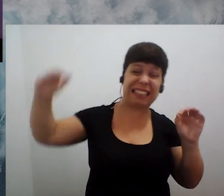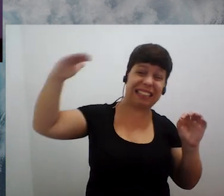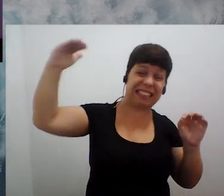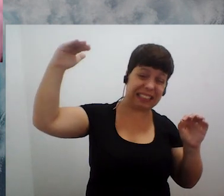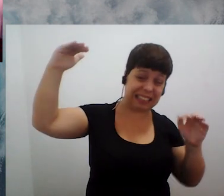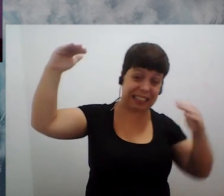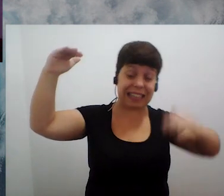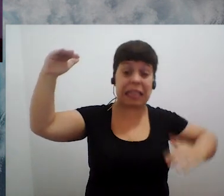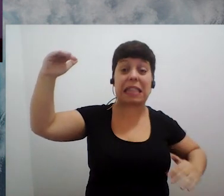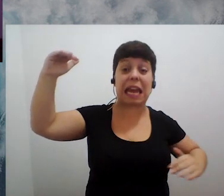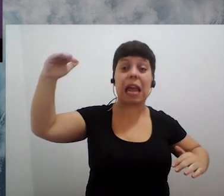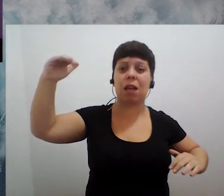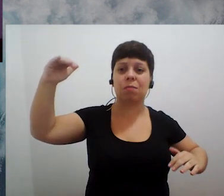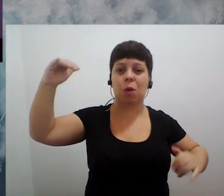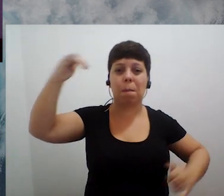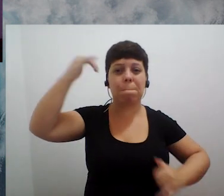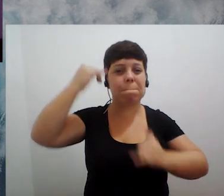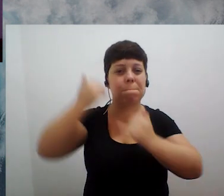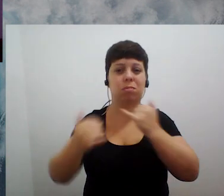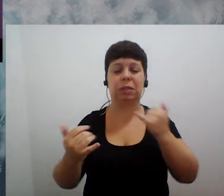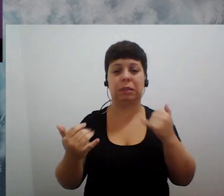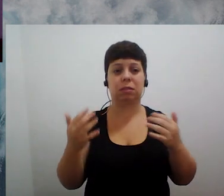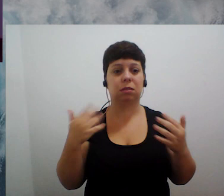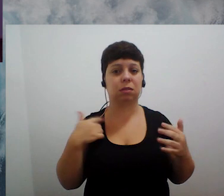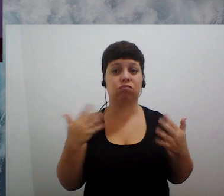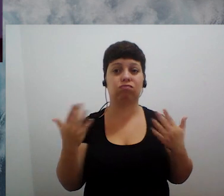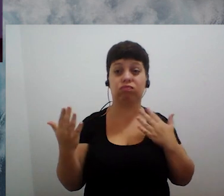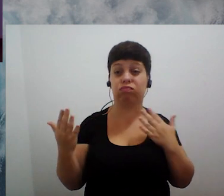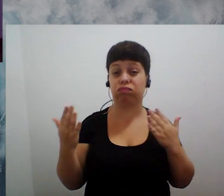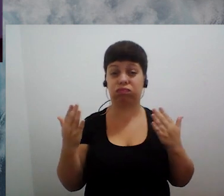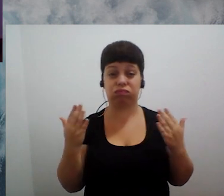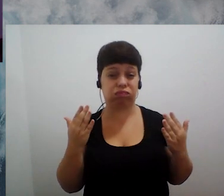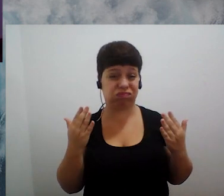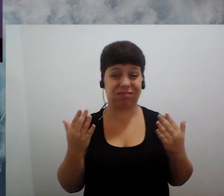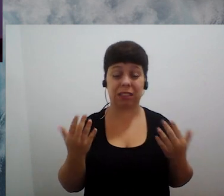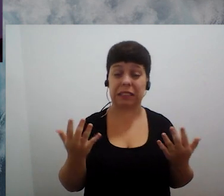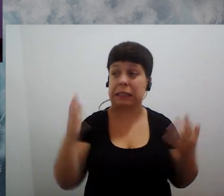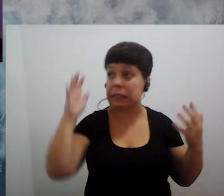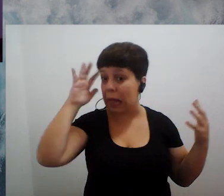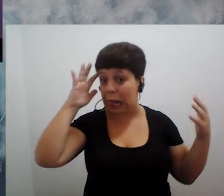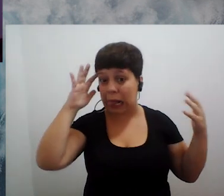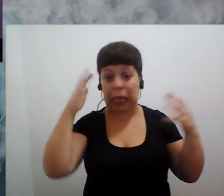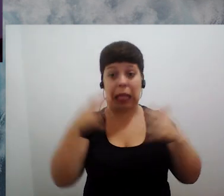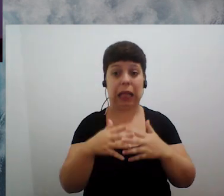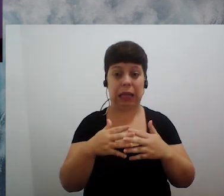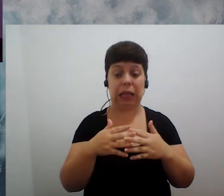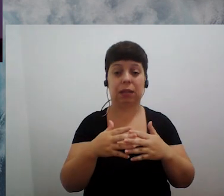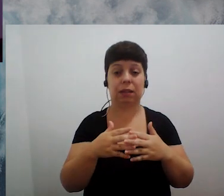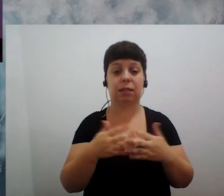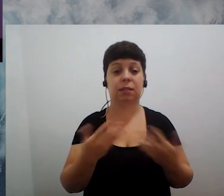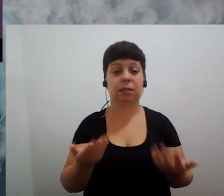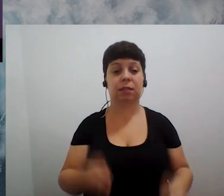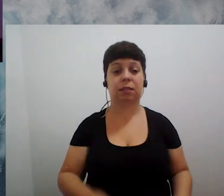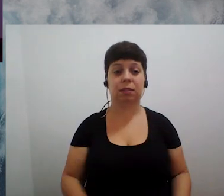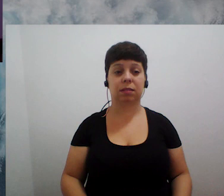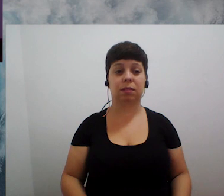uma situação extrema, né? São extremos muito próximos, né? E que fazem a gente se questionar, né? Eu acho que nesse sentido a gente